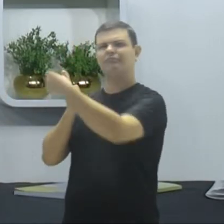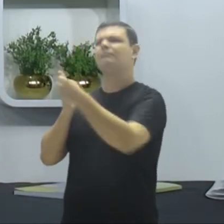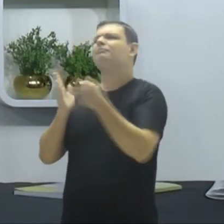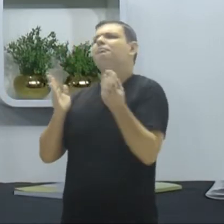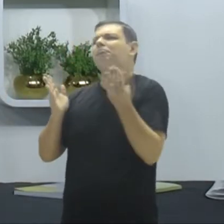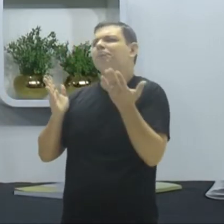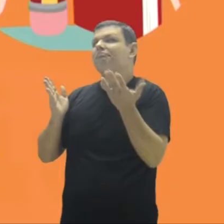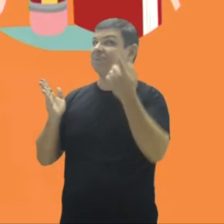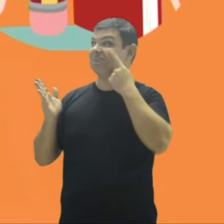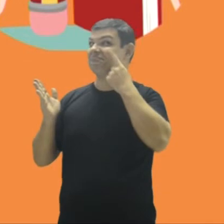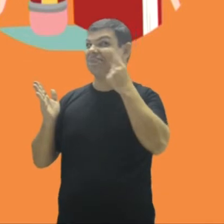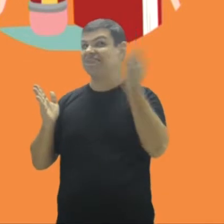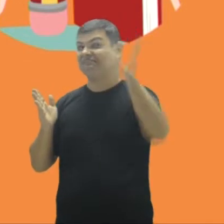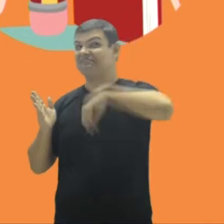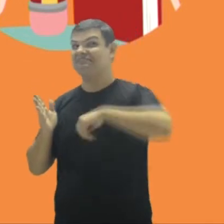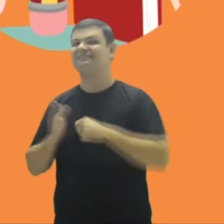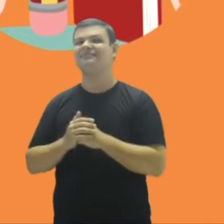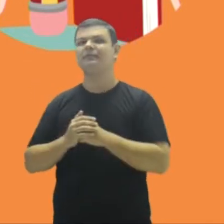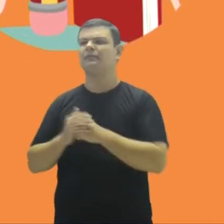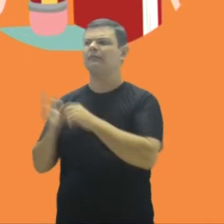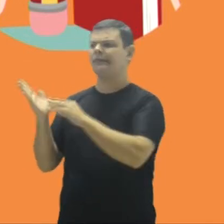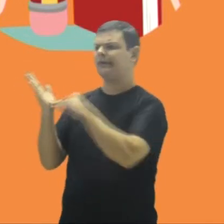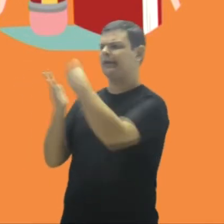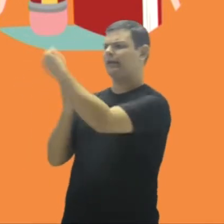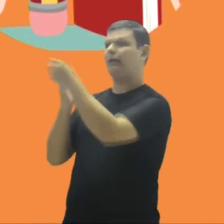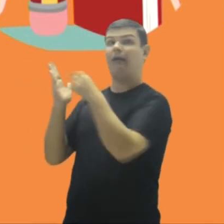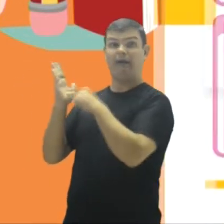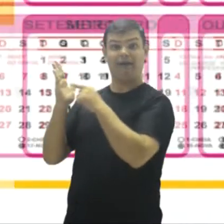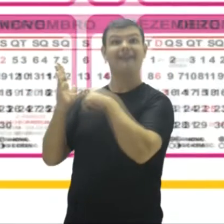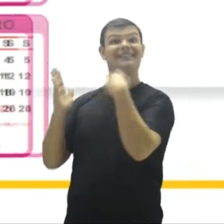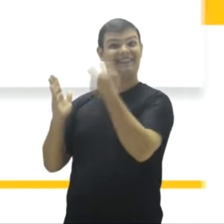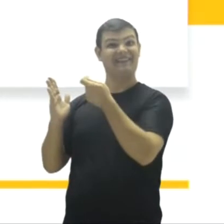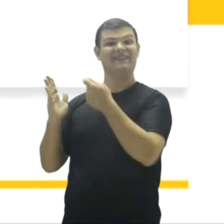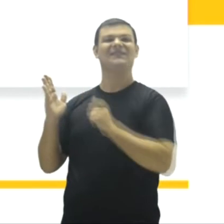vida? Vamos lá. Calendário.